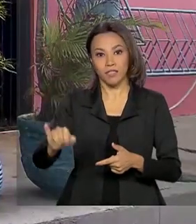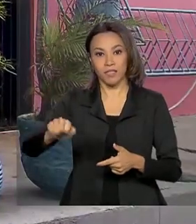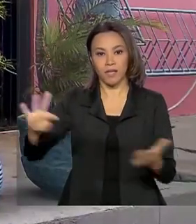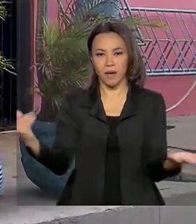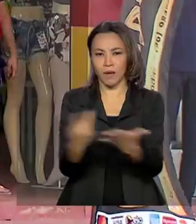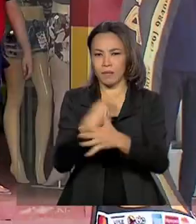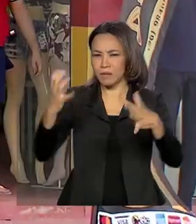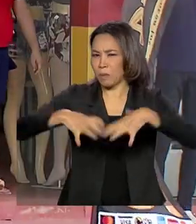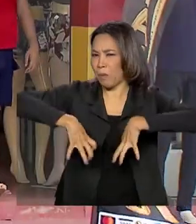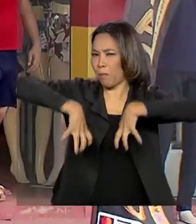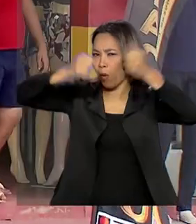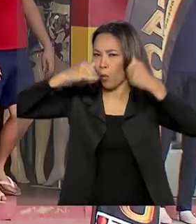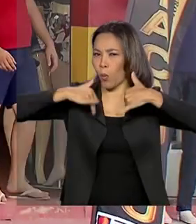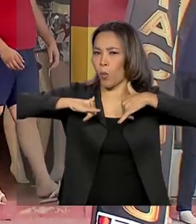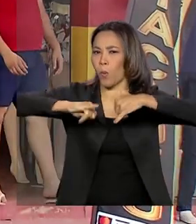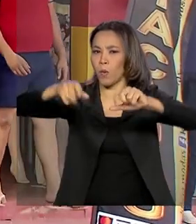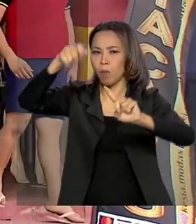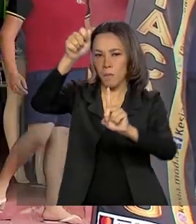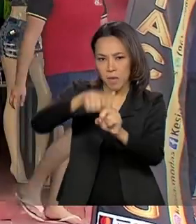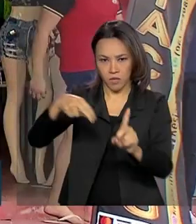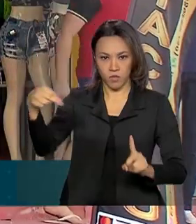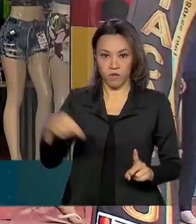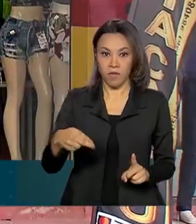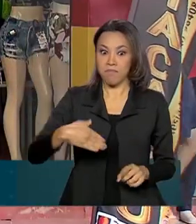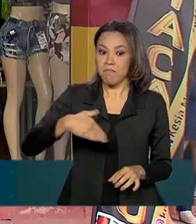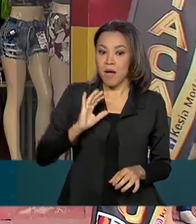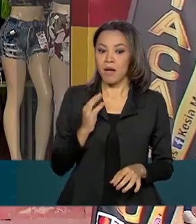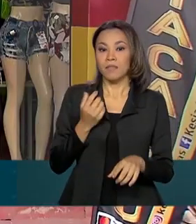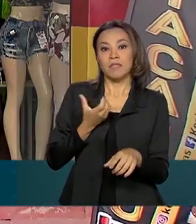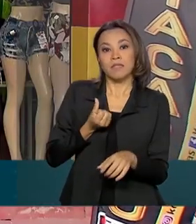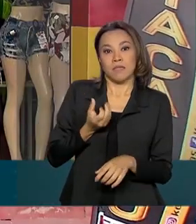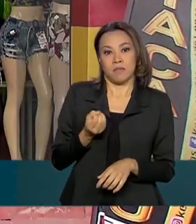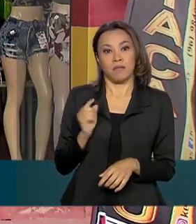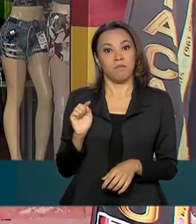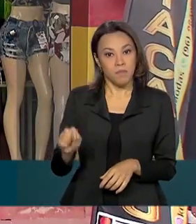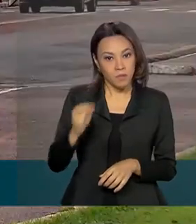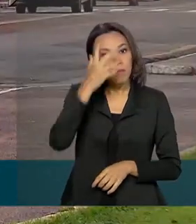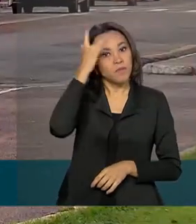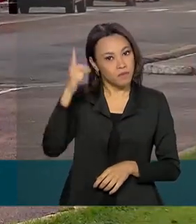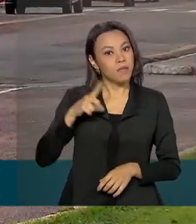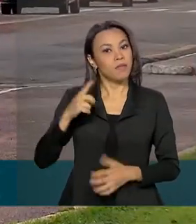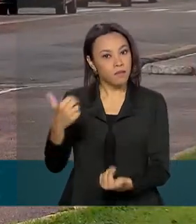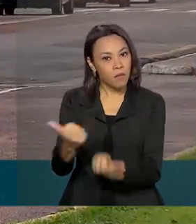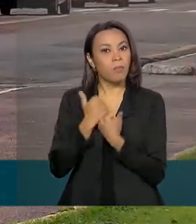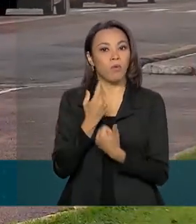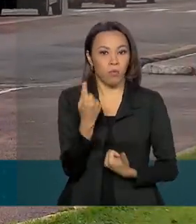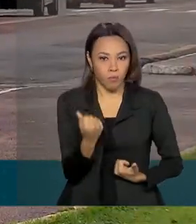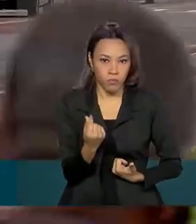estado neste mês. Mais de 60 mil pessoas devem ser beneficiadas. O